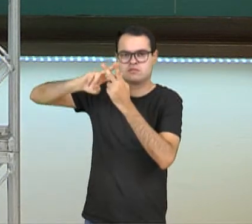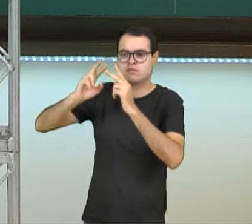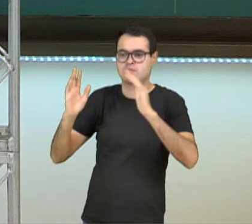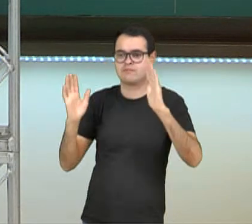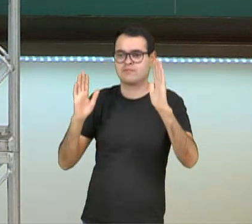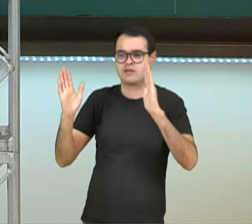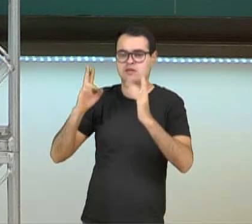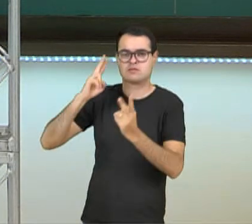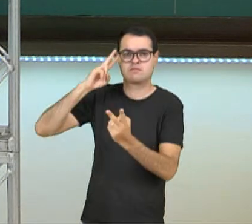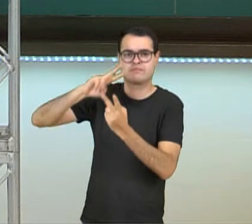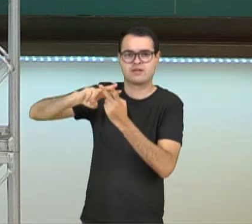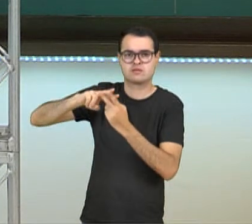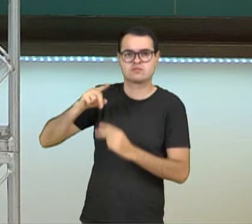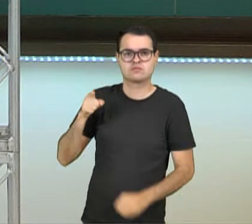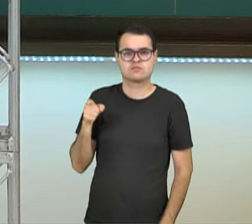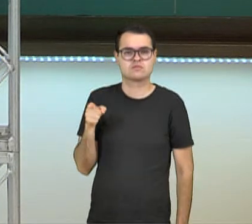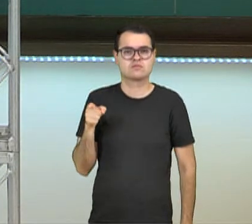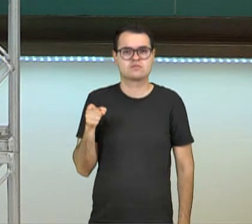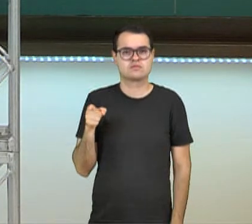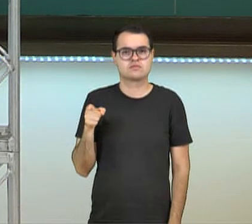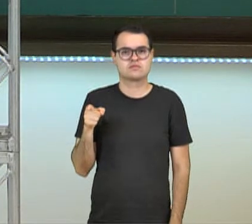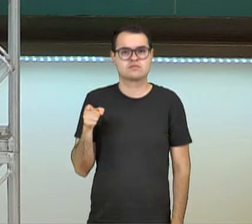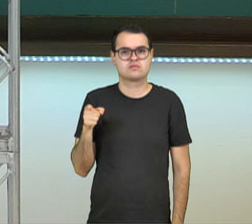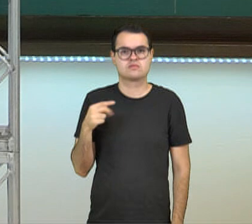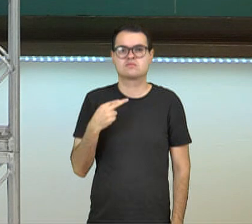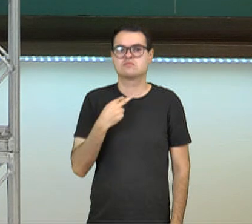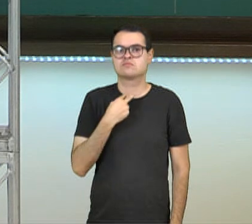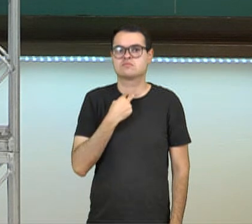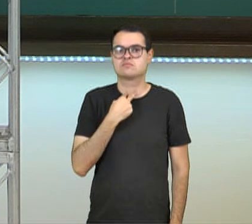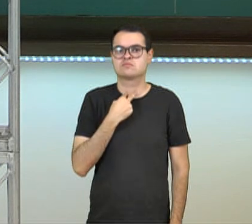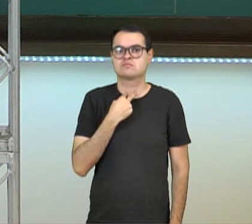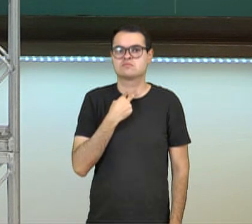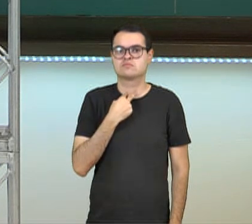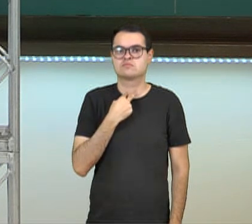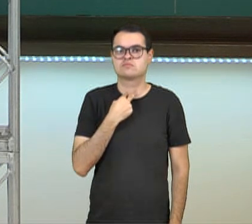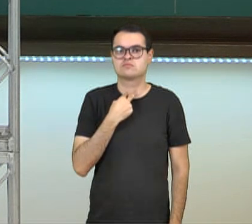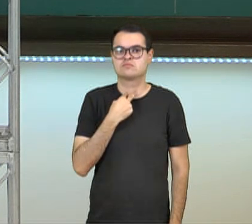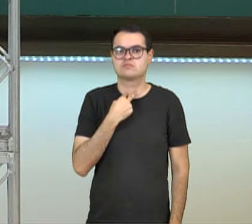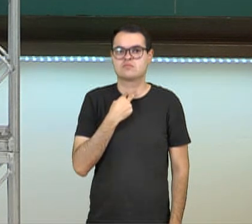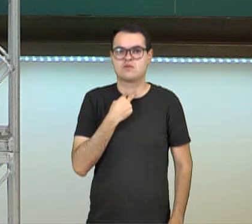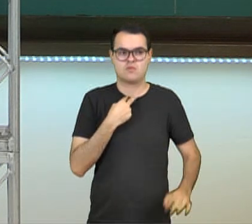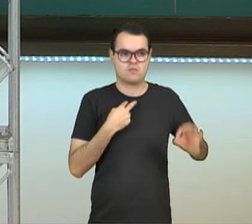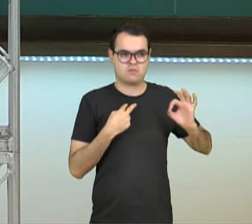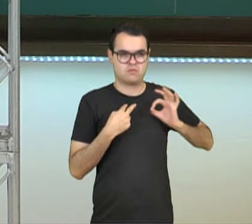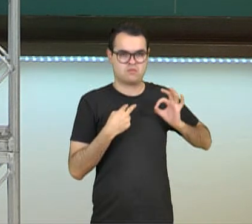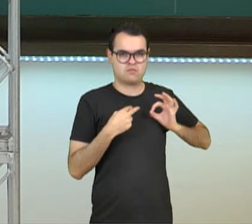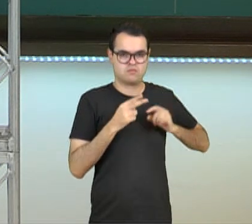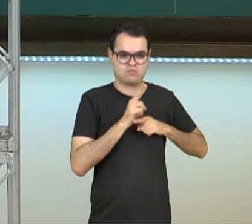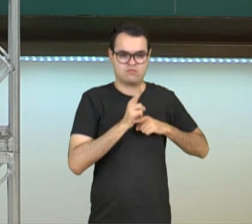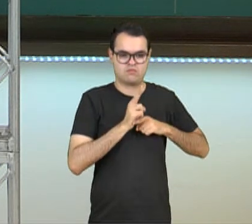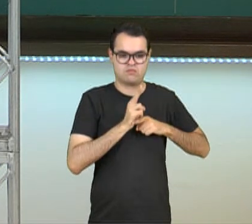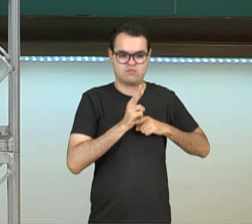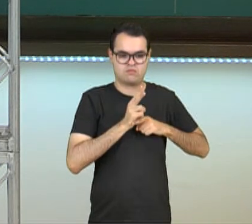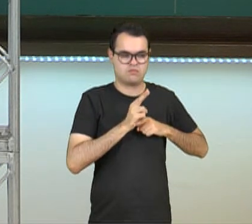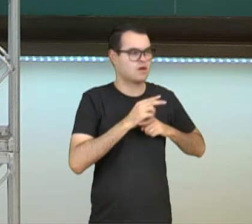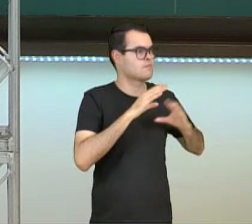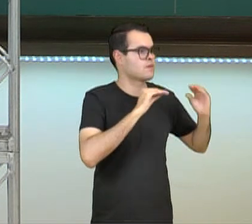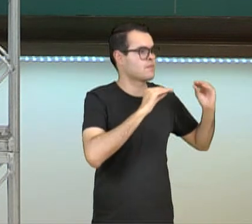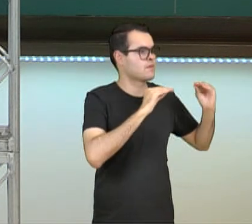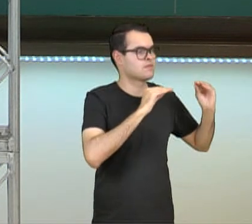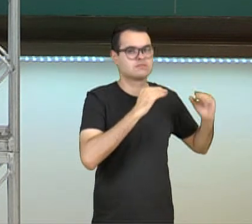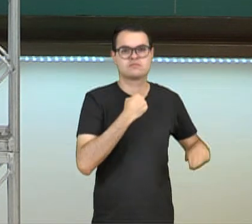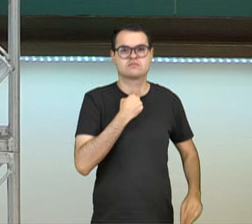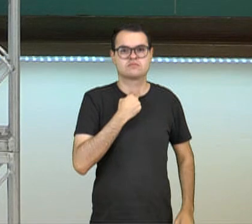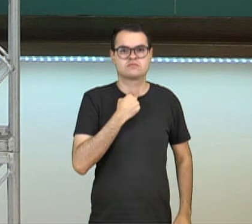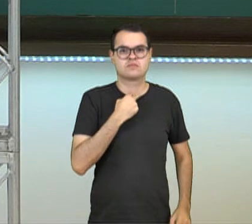Nelson Mandela ficou preso, ele não podia conversar nem com os carcereiros. Porque quando os carcereiros conversavam com